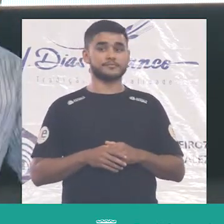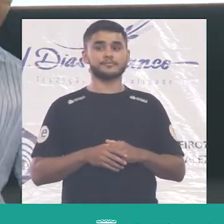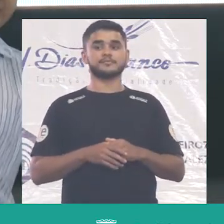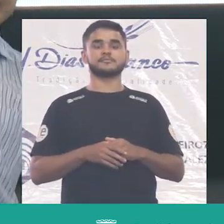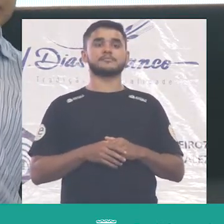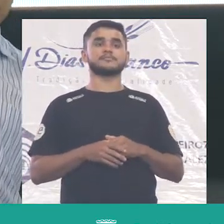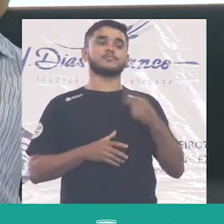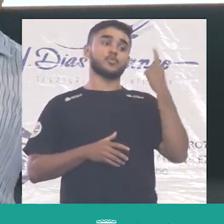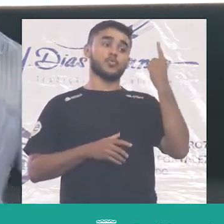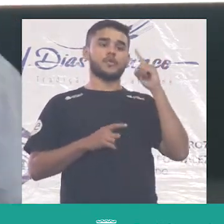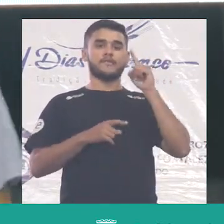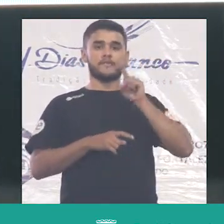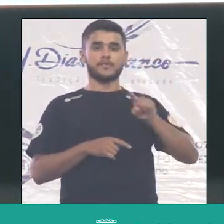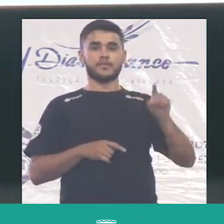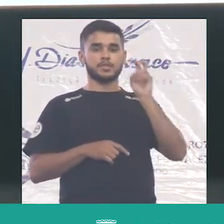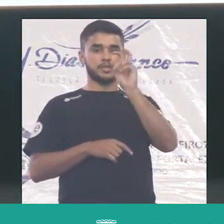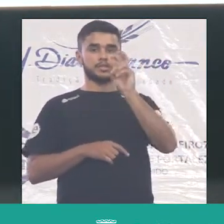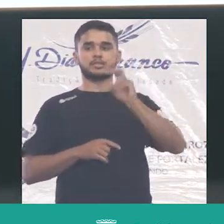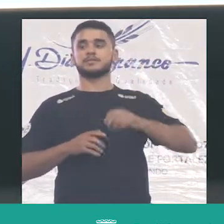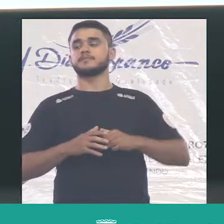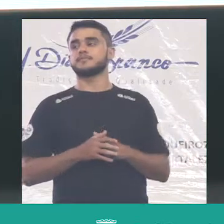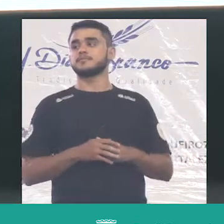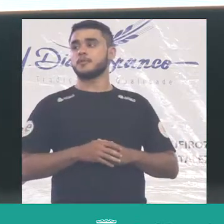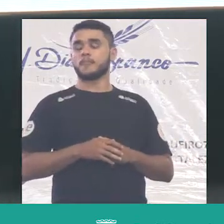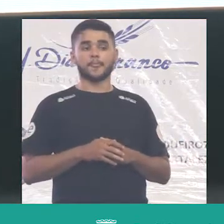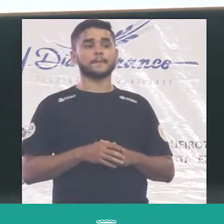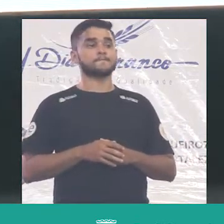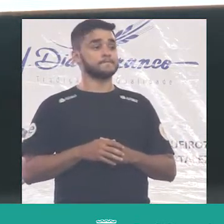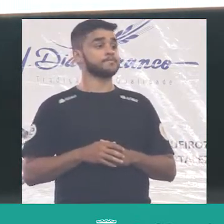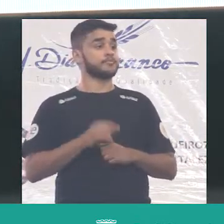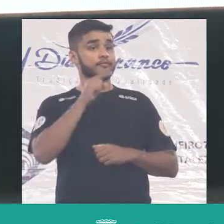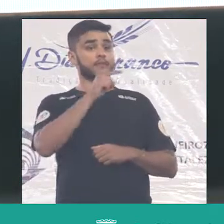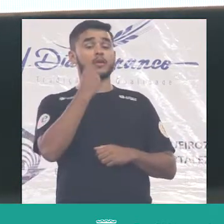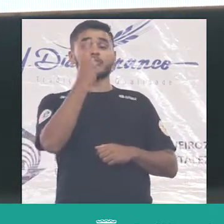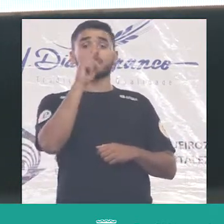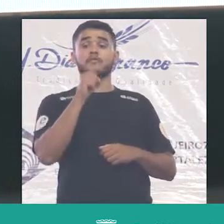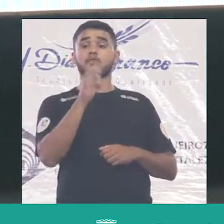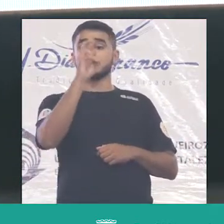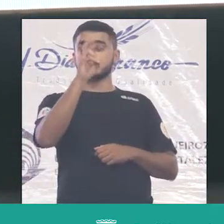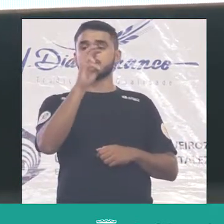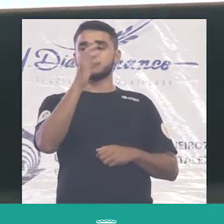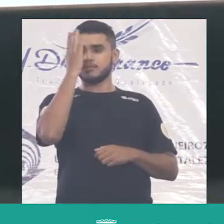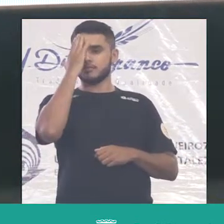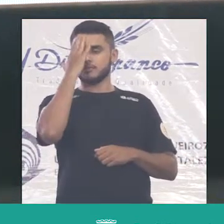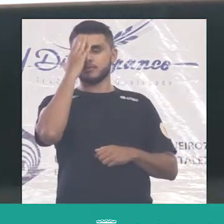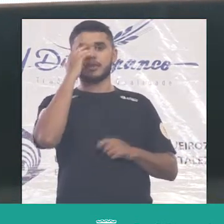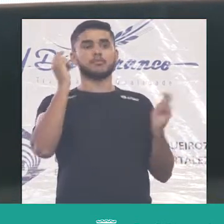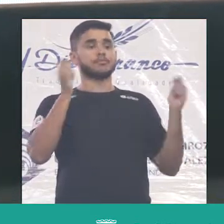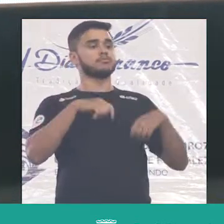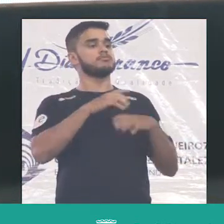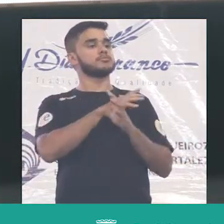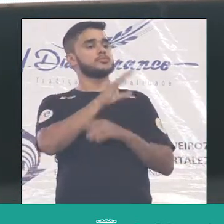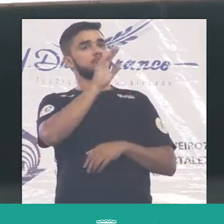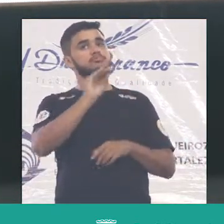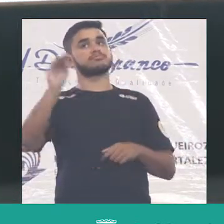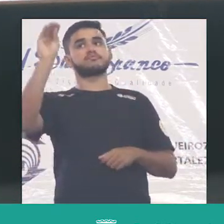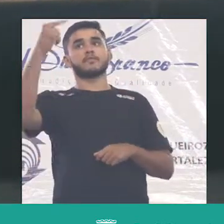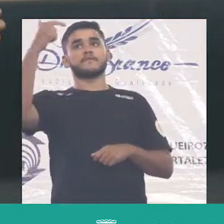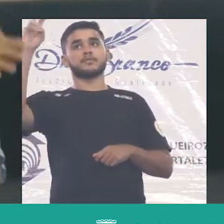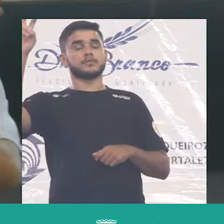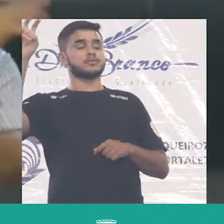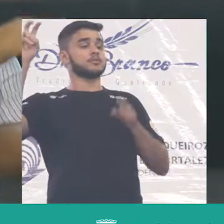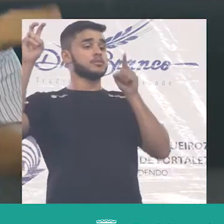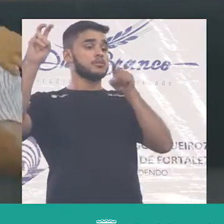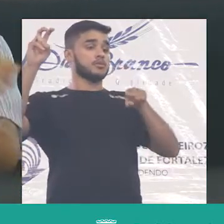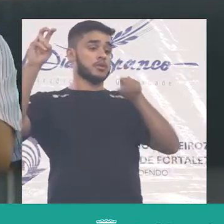fosse 1,5, depois da vírgula está o 5. Então tira o 5 e bota depois da vírgula 25.